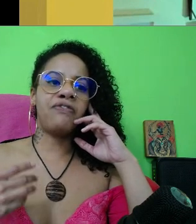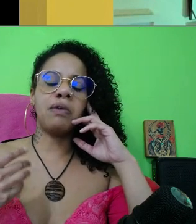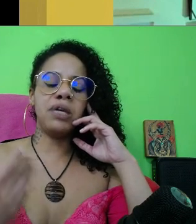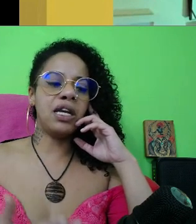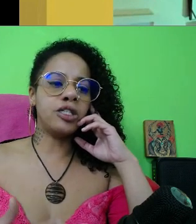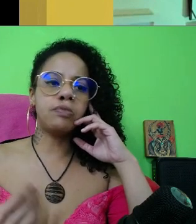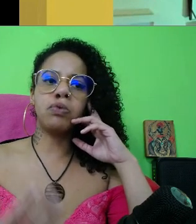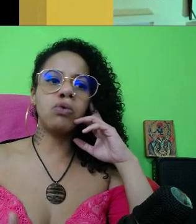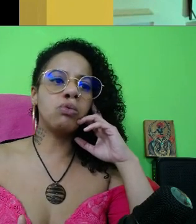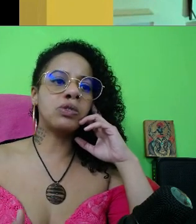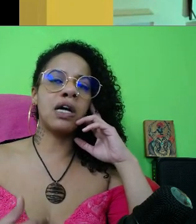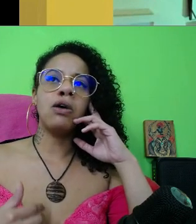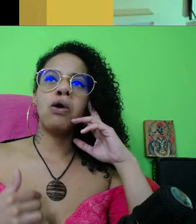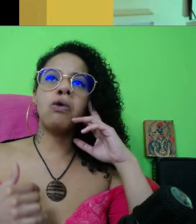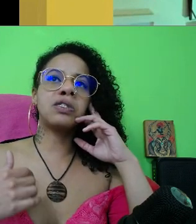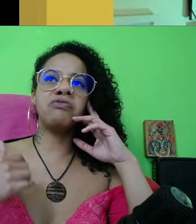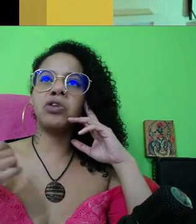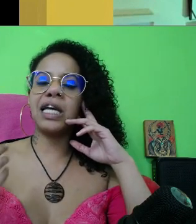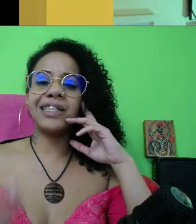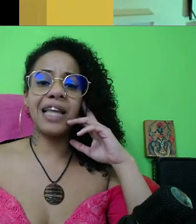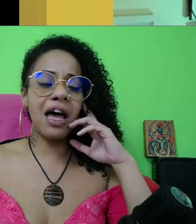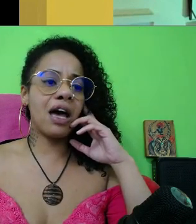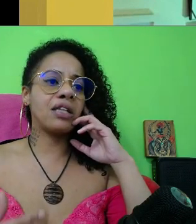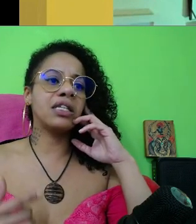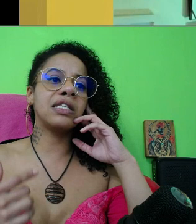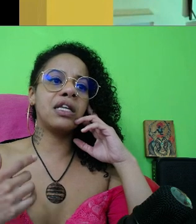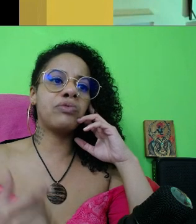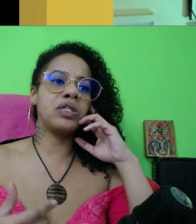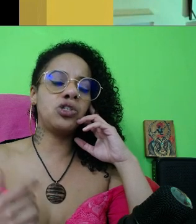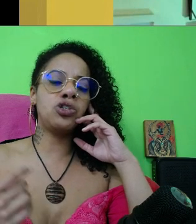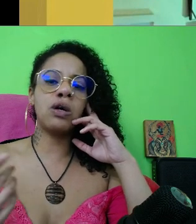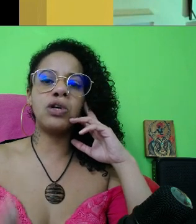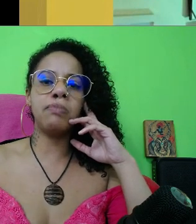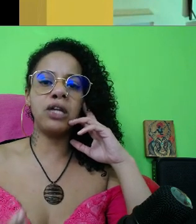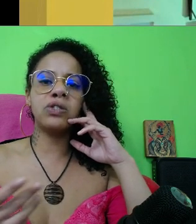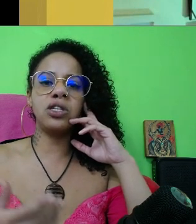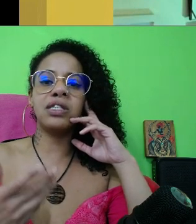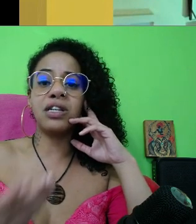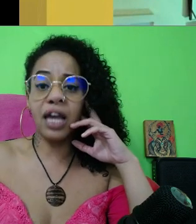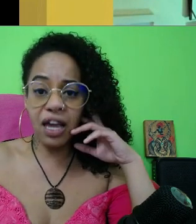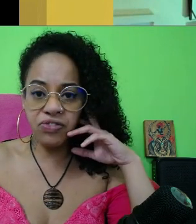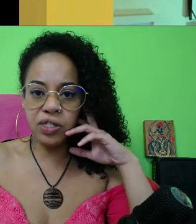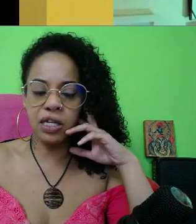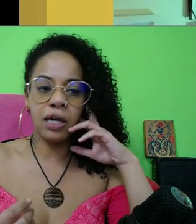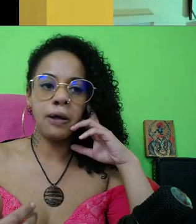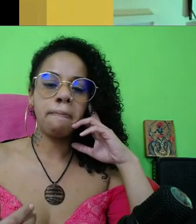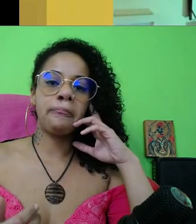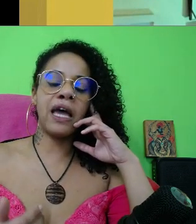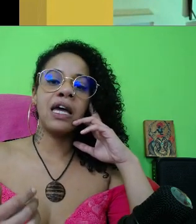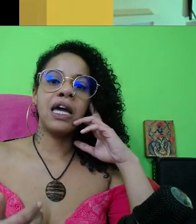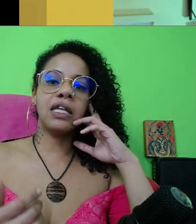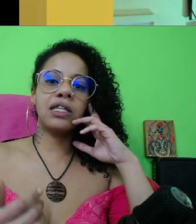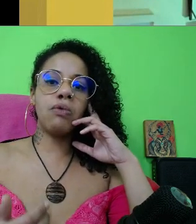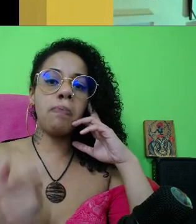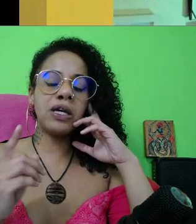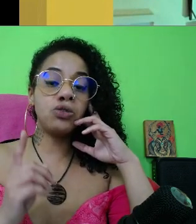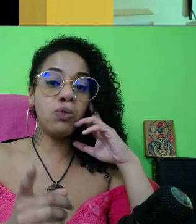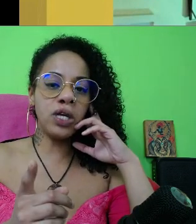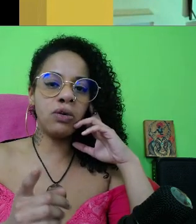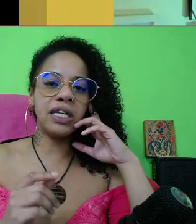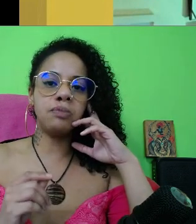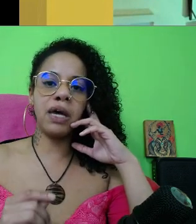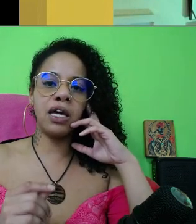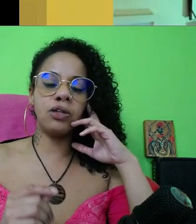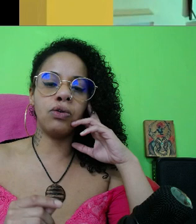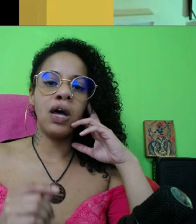a família expulsa ou que são violentadas né Então existe um acolhimento sem dizer quem é você né então eu